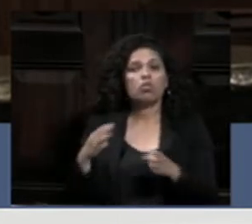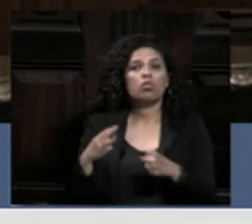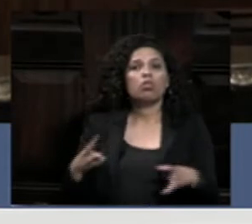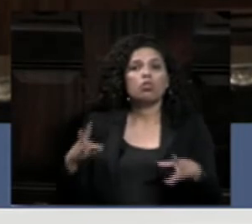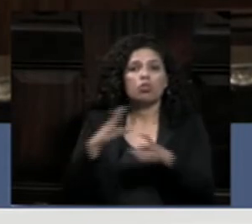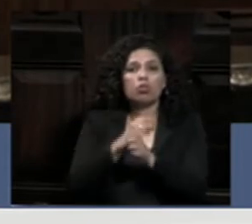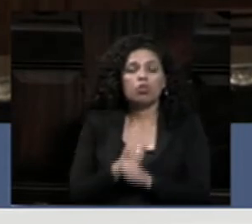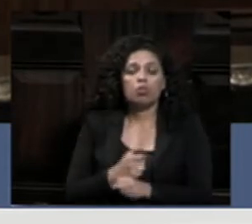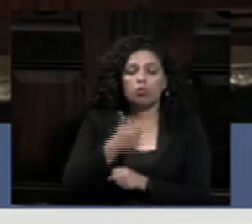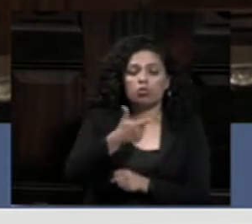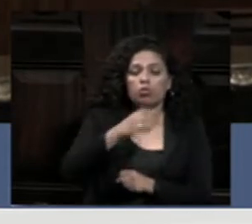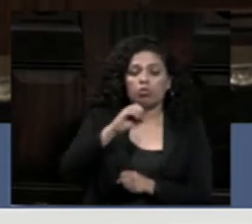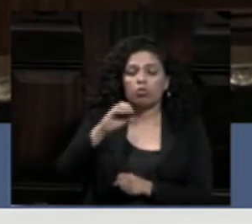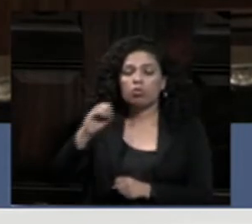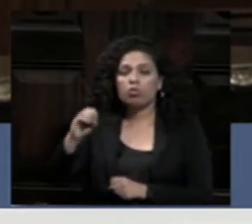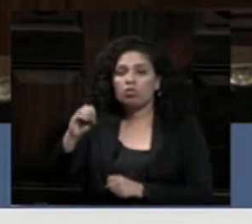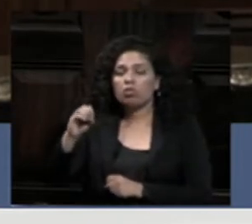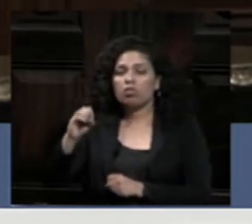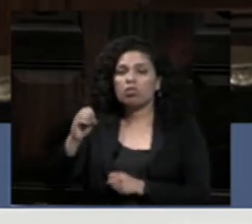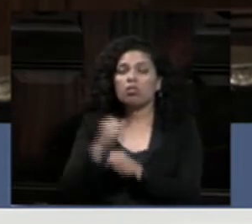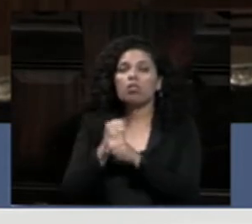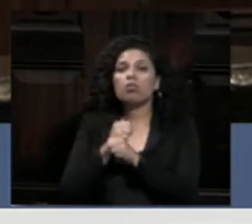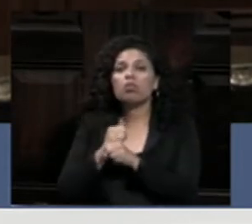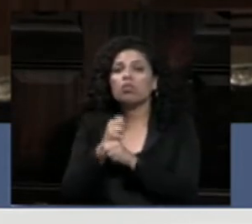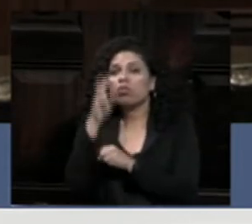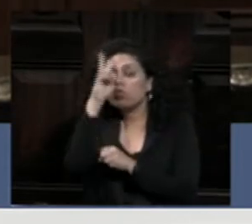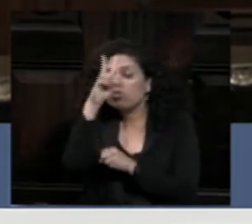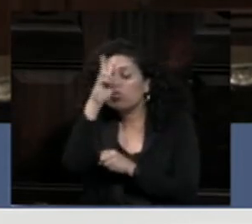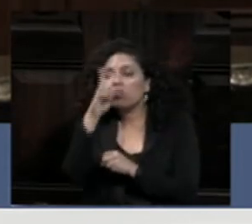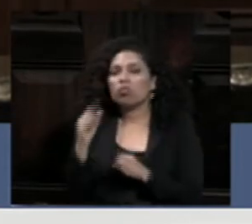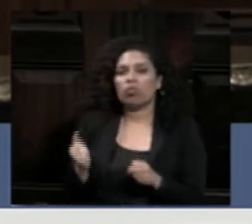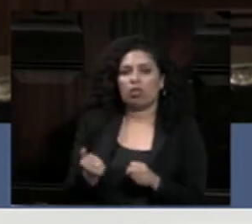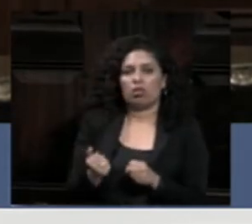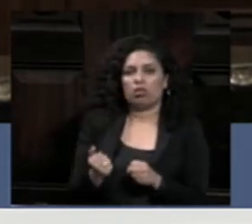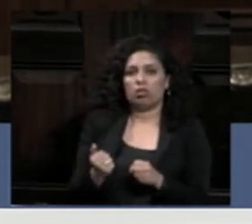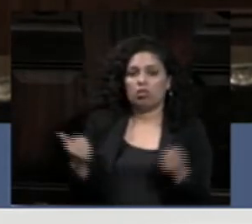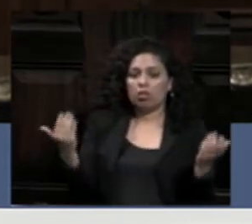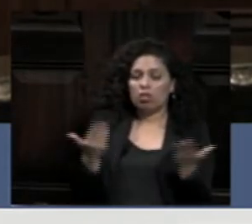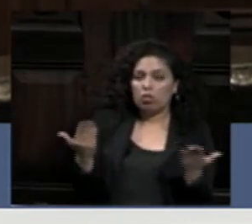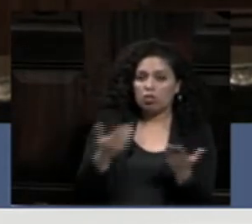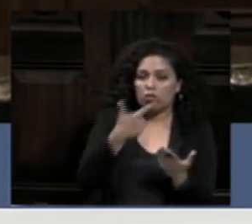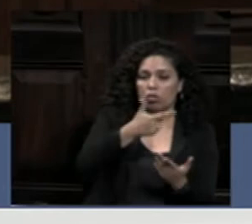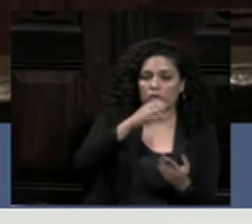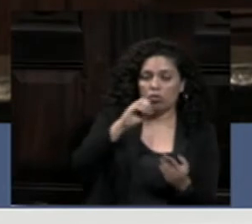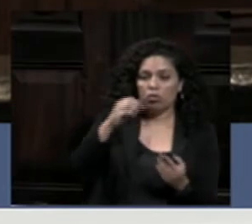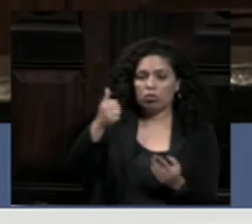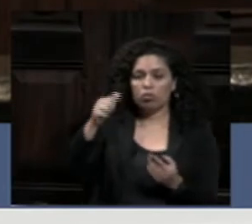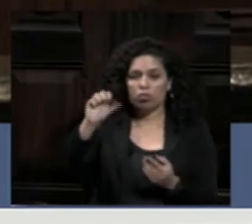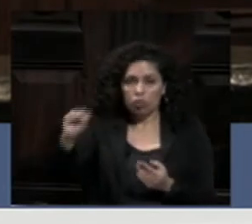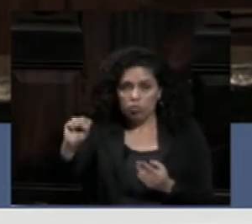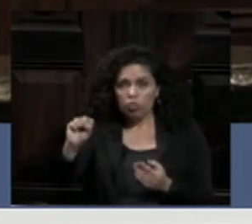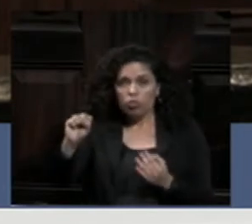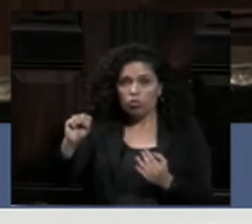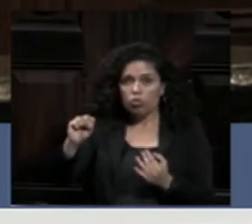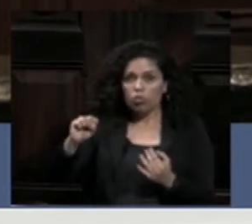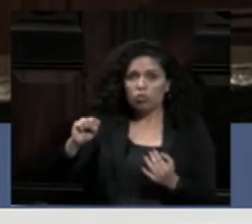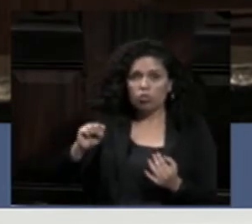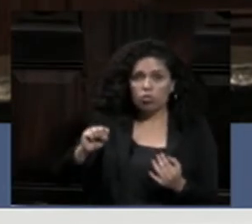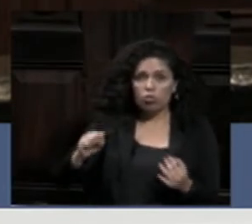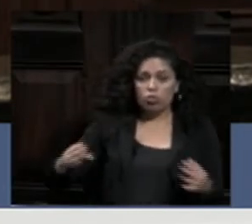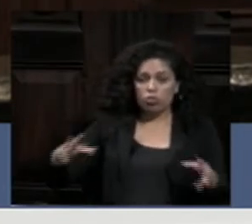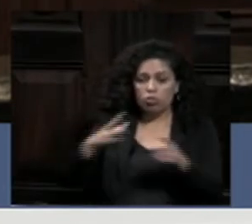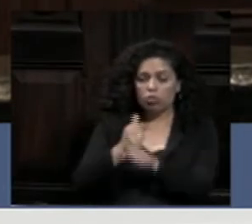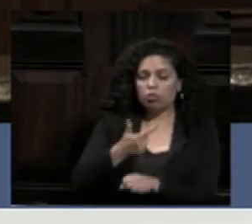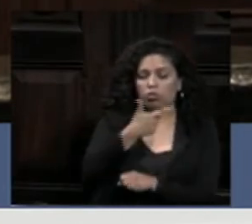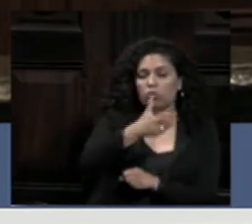exatamente no ano que o Museu Nacional completa 200 anos, tenha sido queimado. E